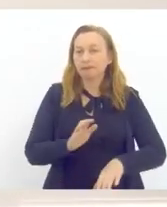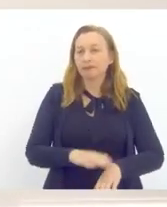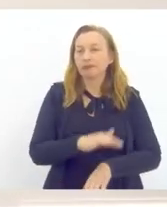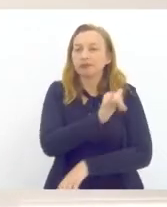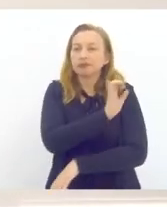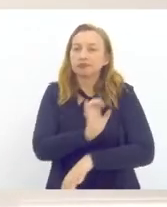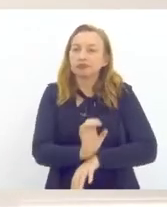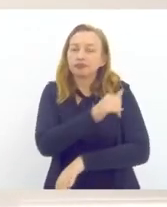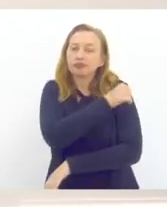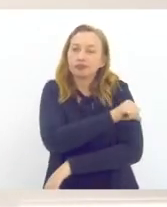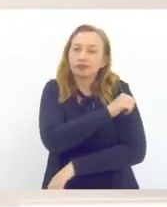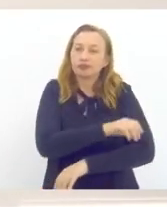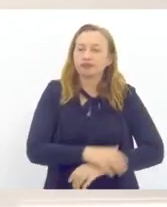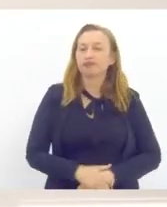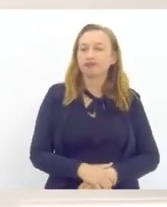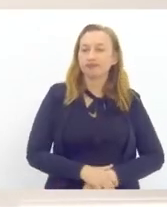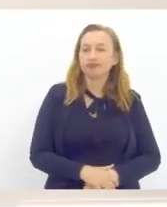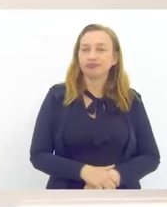E, nesse sentido,